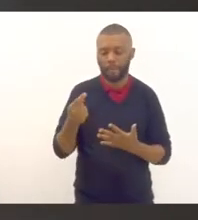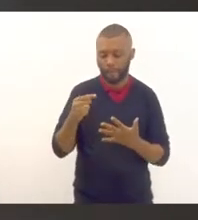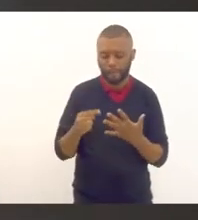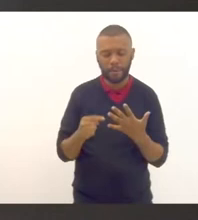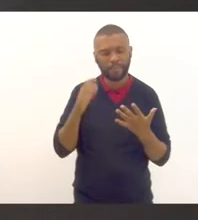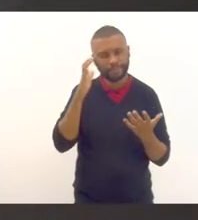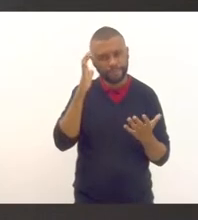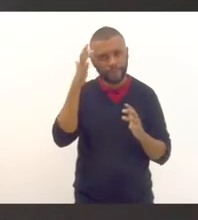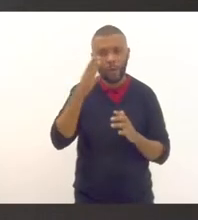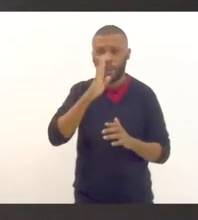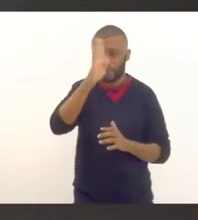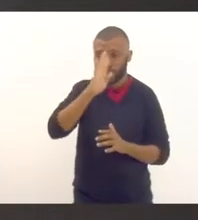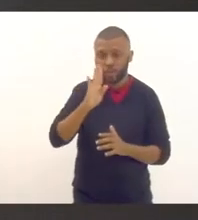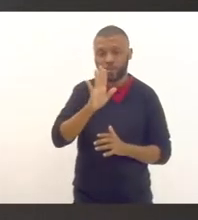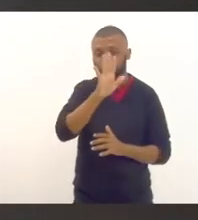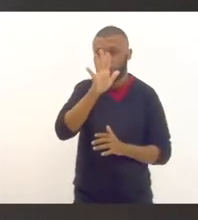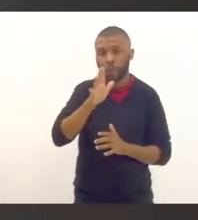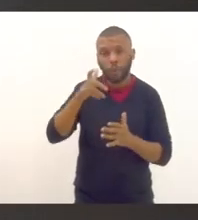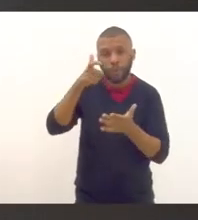comprou